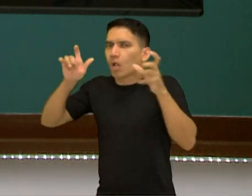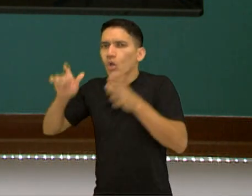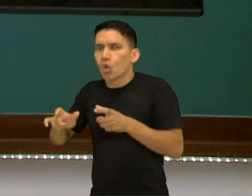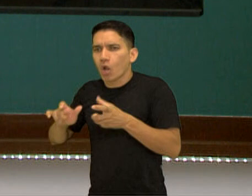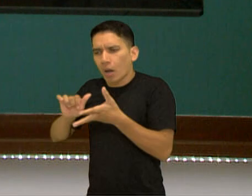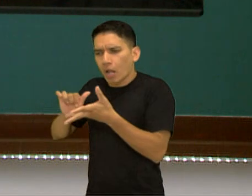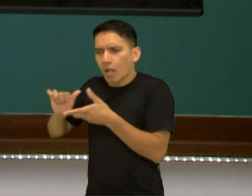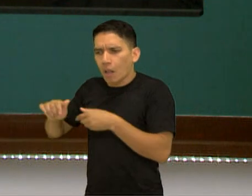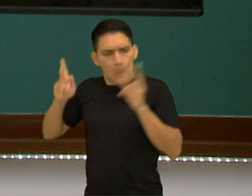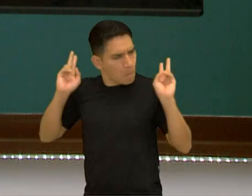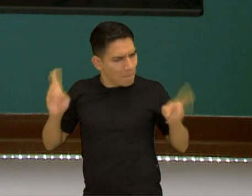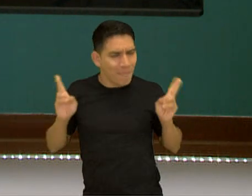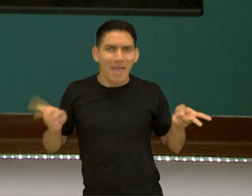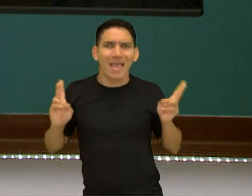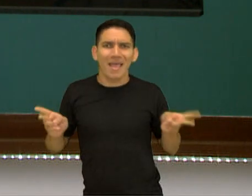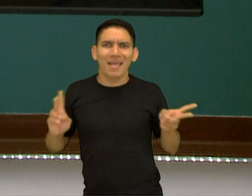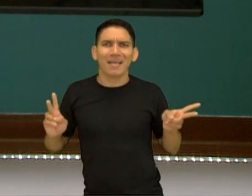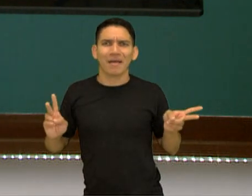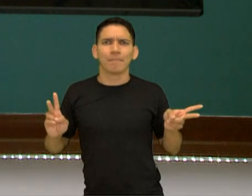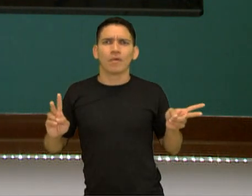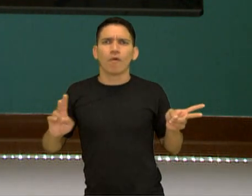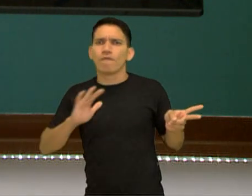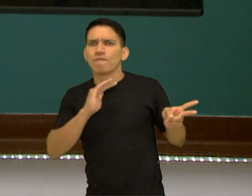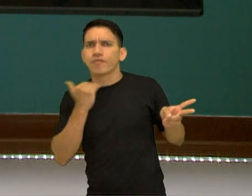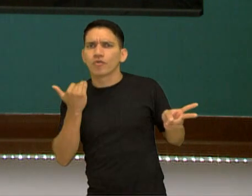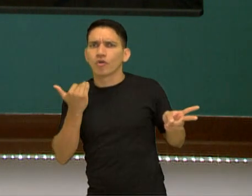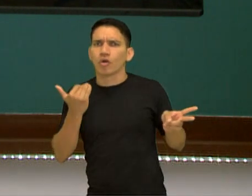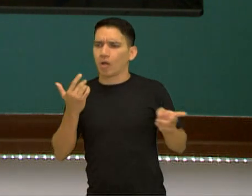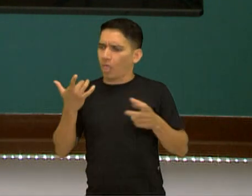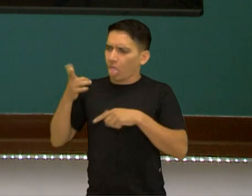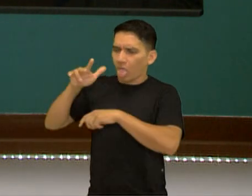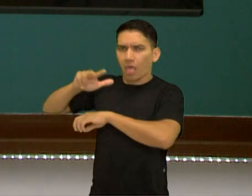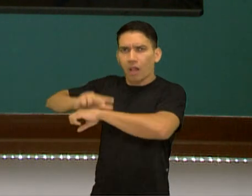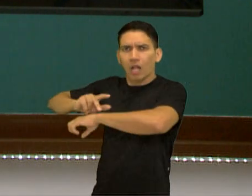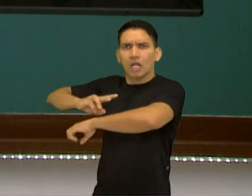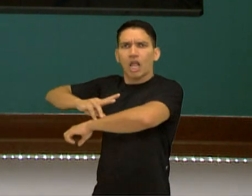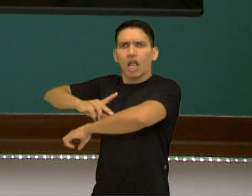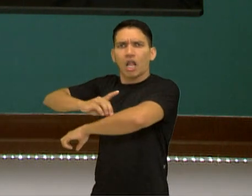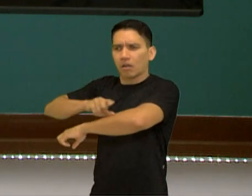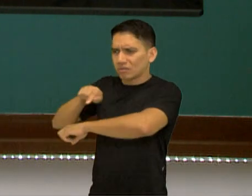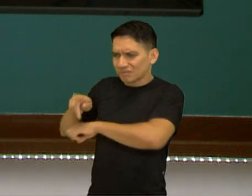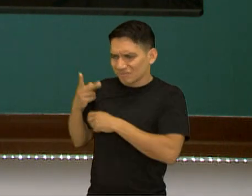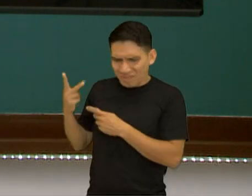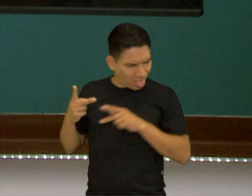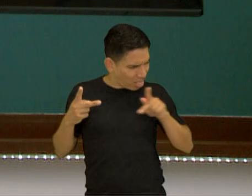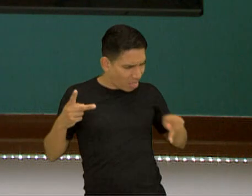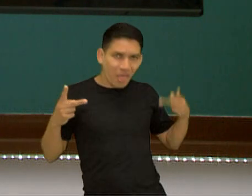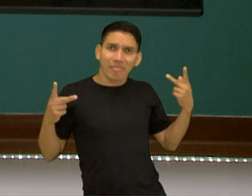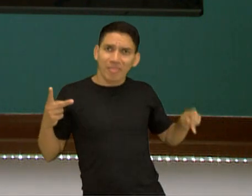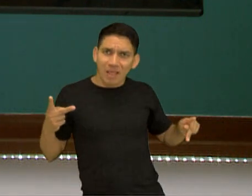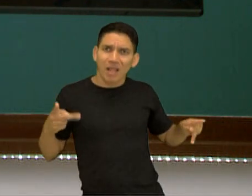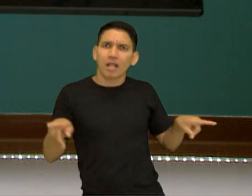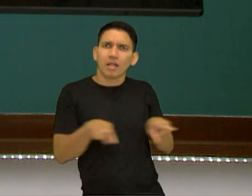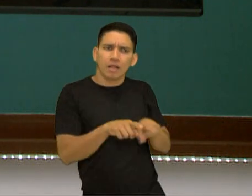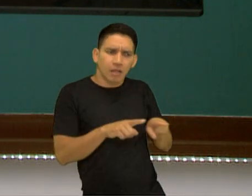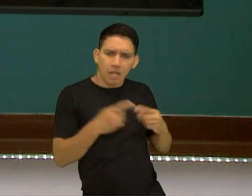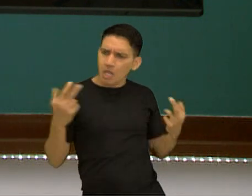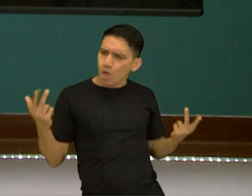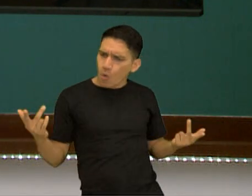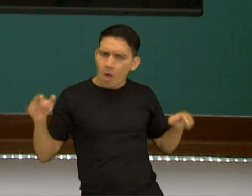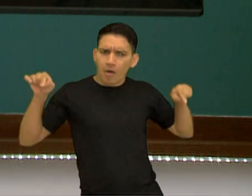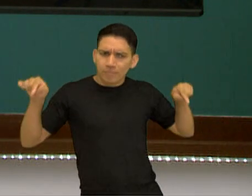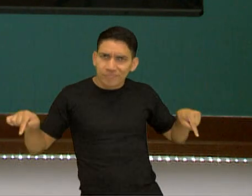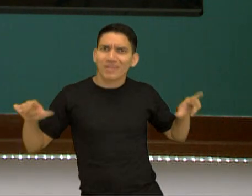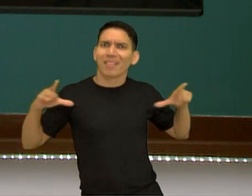os mesmos fósseis encontrados no continente africano estavam presentes também na região da América do Sul.